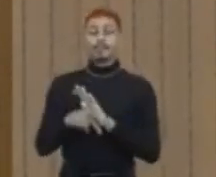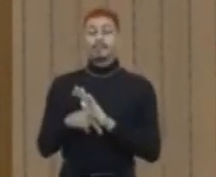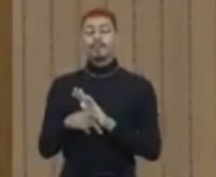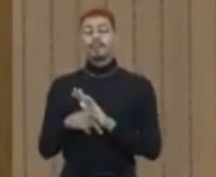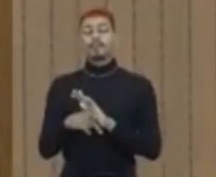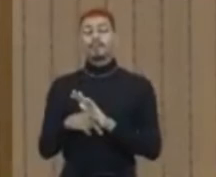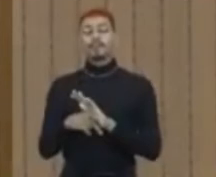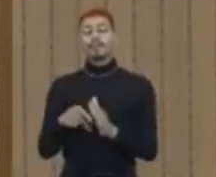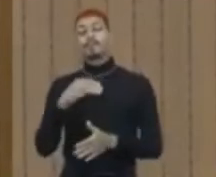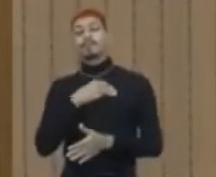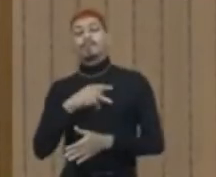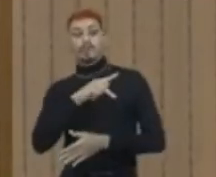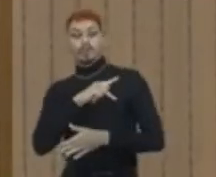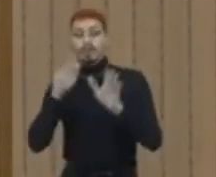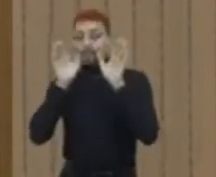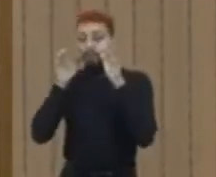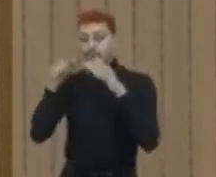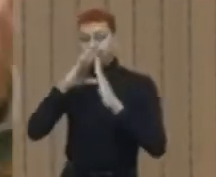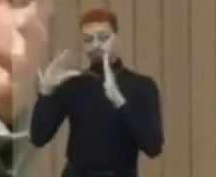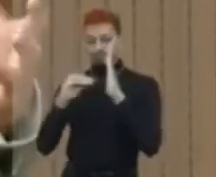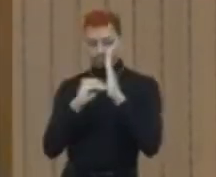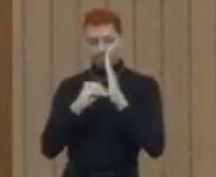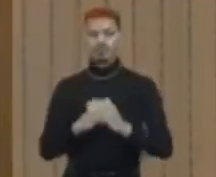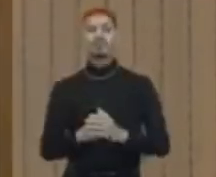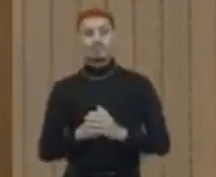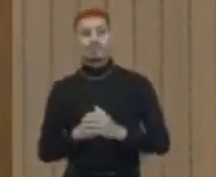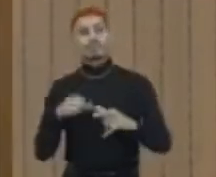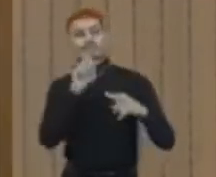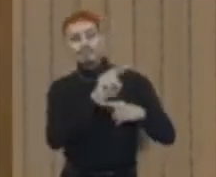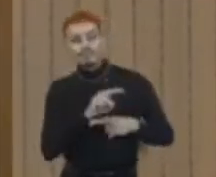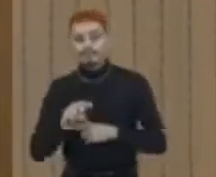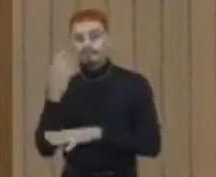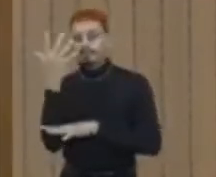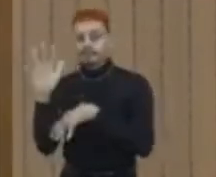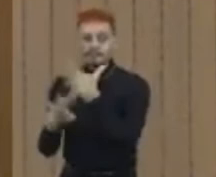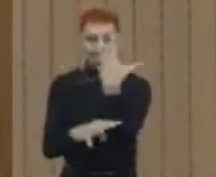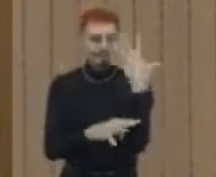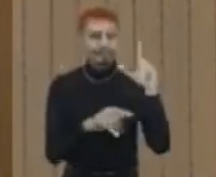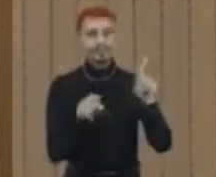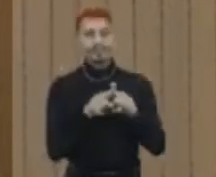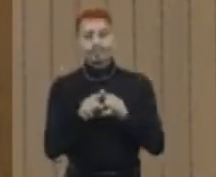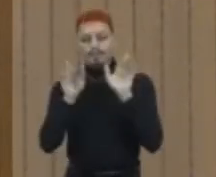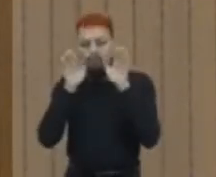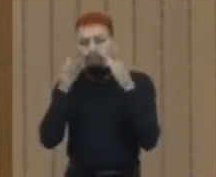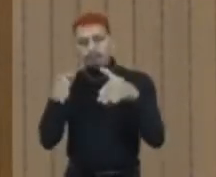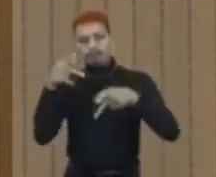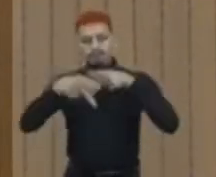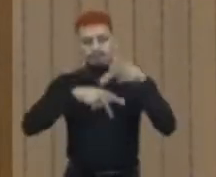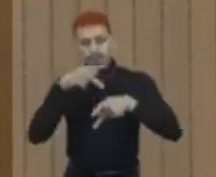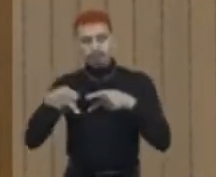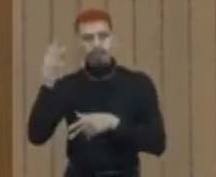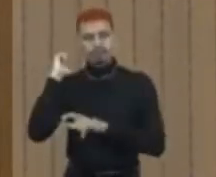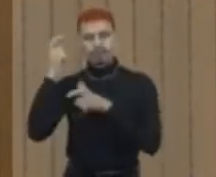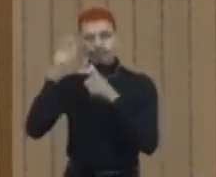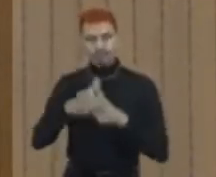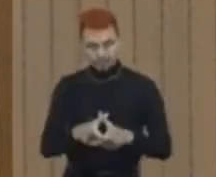Público, olhando para a Amazônia, olhando para a tutela ambiental, olhando para a população tradicional, olhando para os grandes